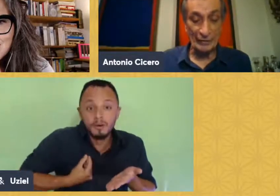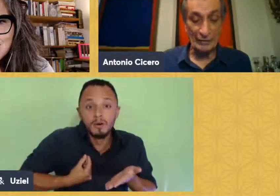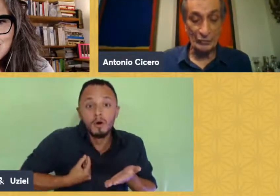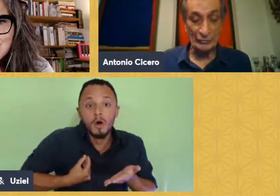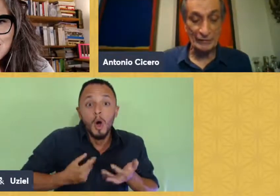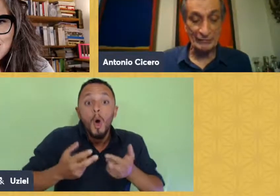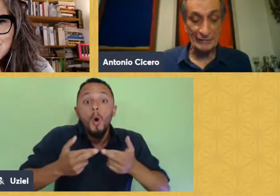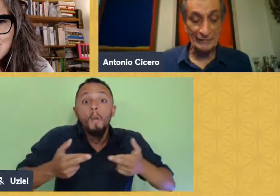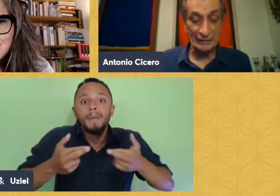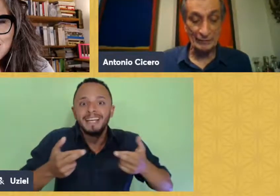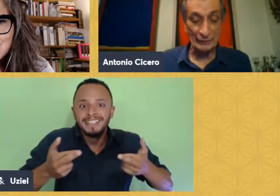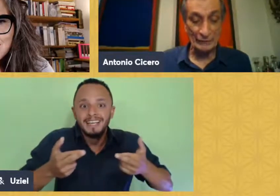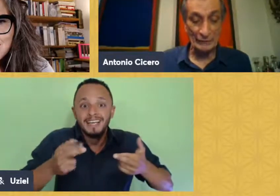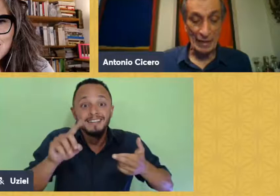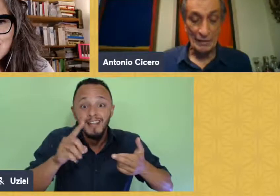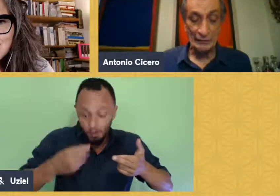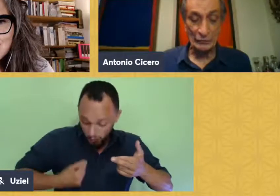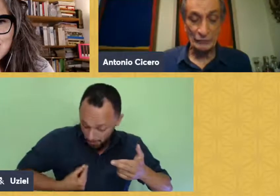grande, não nos